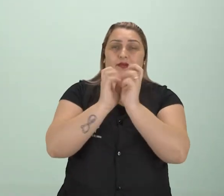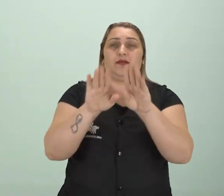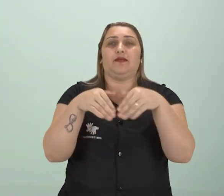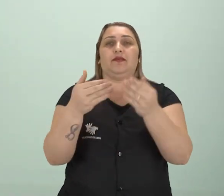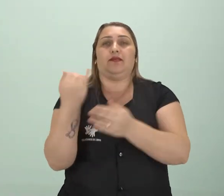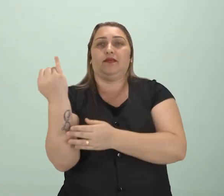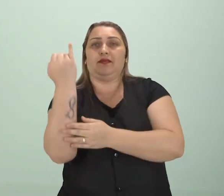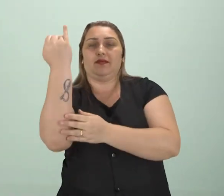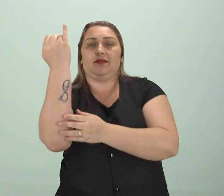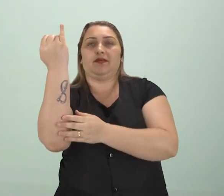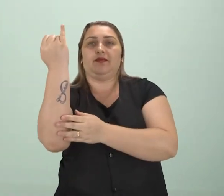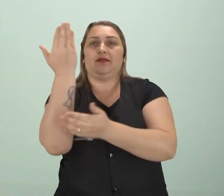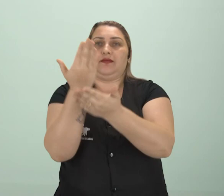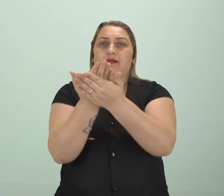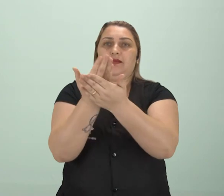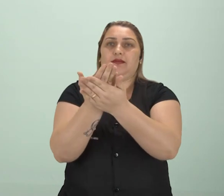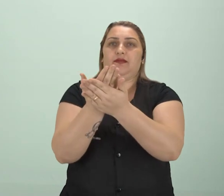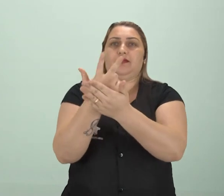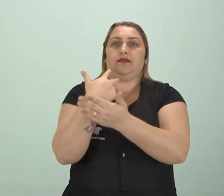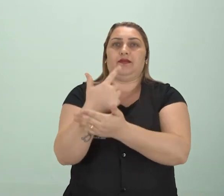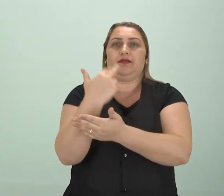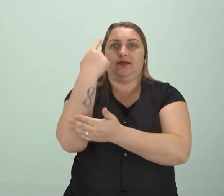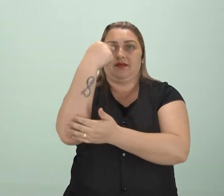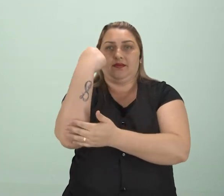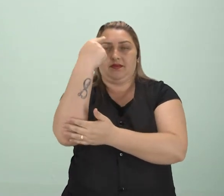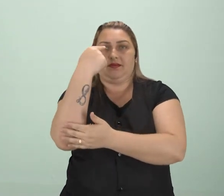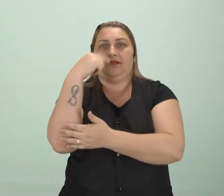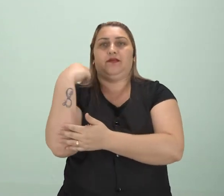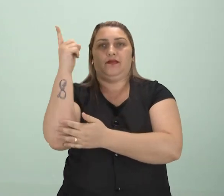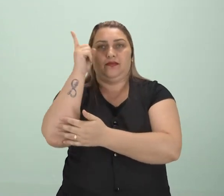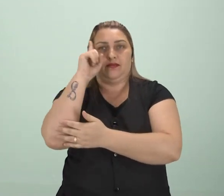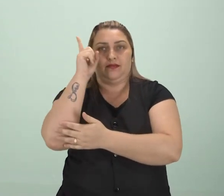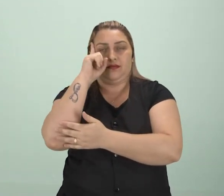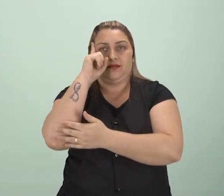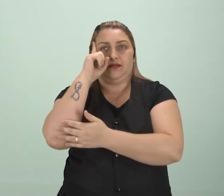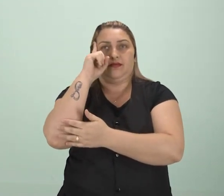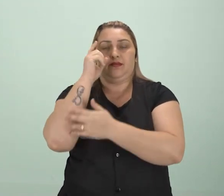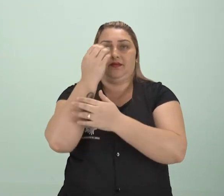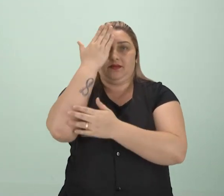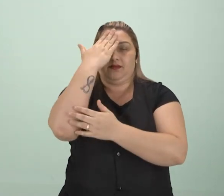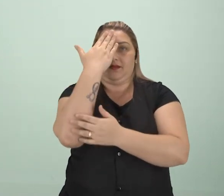quão importante é o estudo da língua espanhola para o uso no cotidiano.